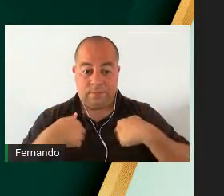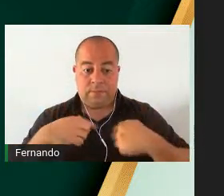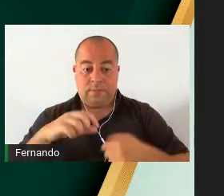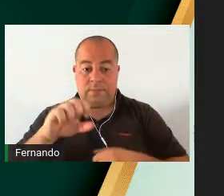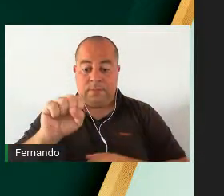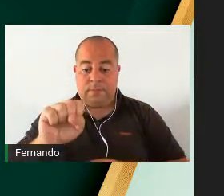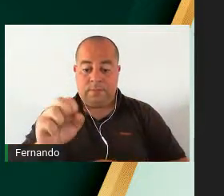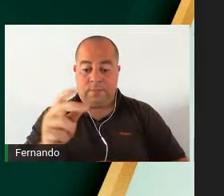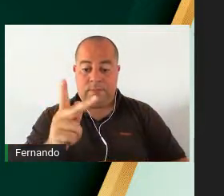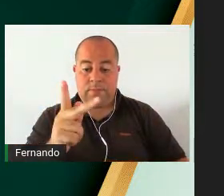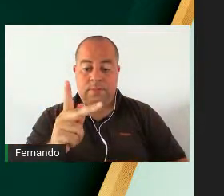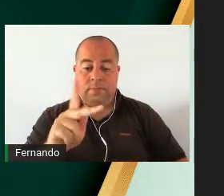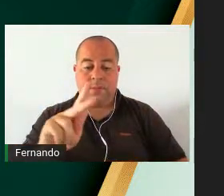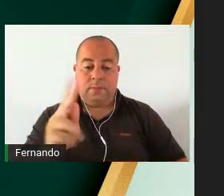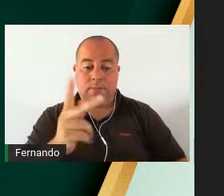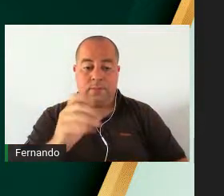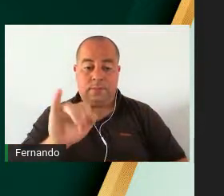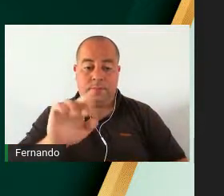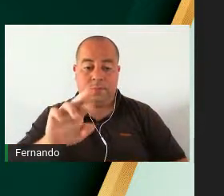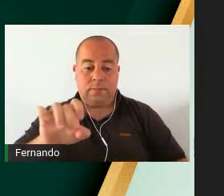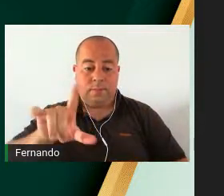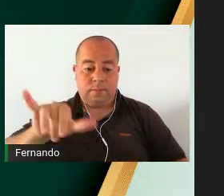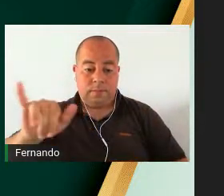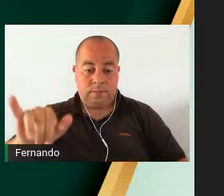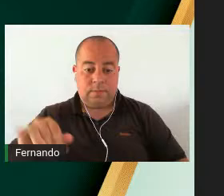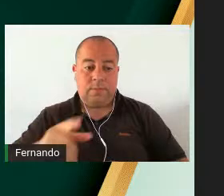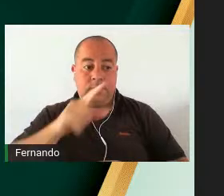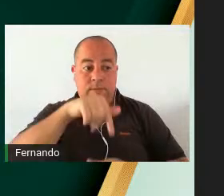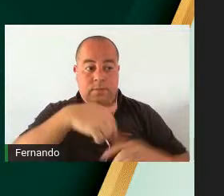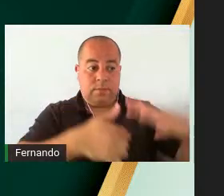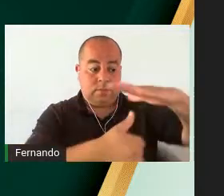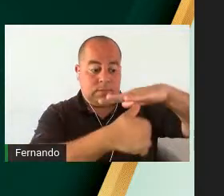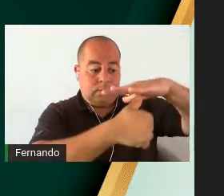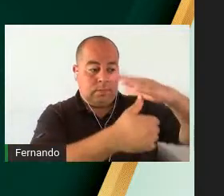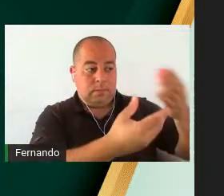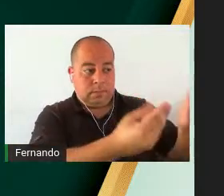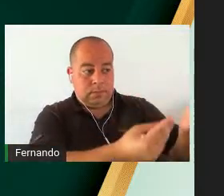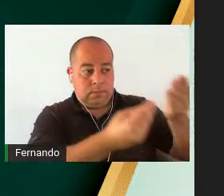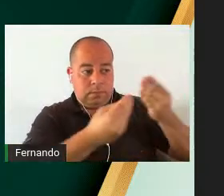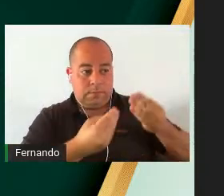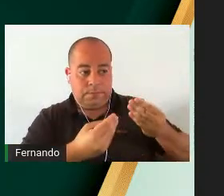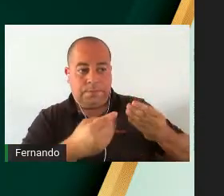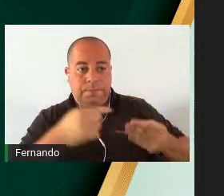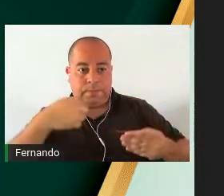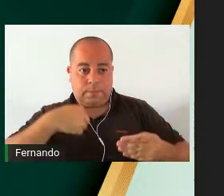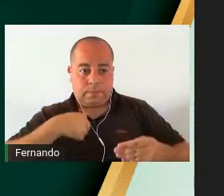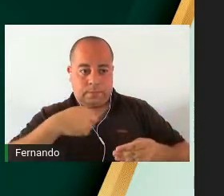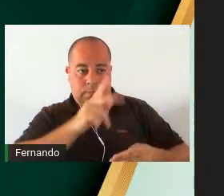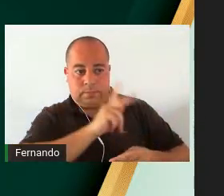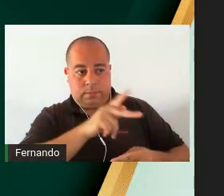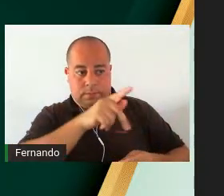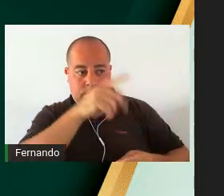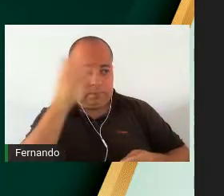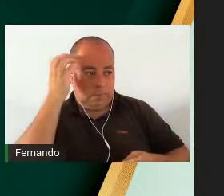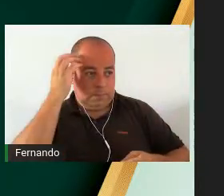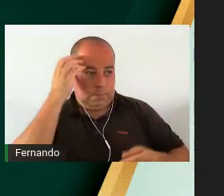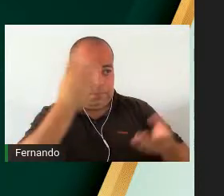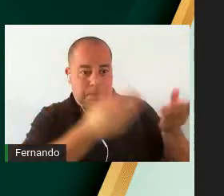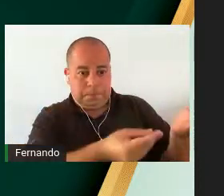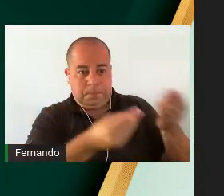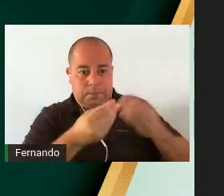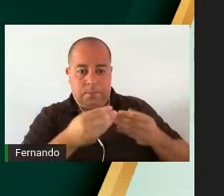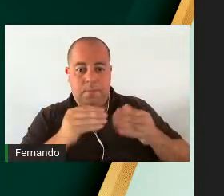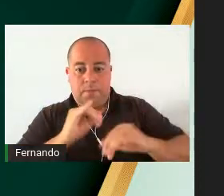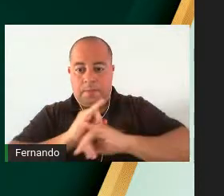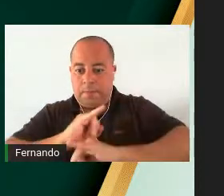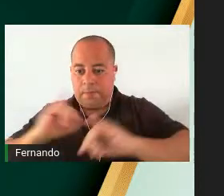Grazielli da Silva Nascimento, por delegação do senhor reitor, professor Roberlaine Ribeiro Jorge, declaro aberta